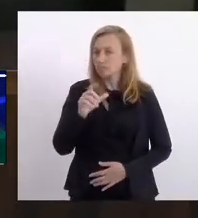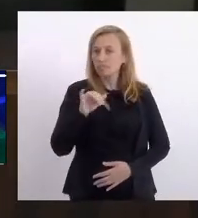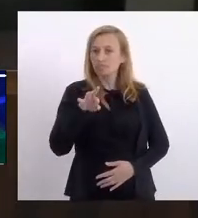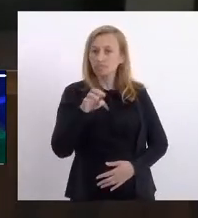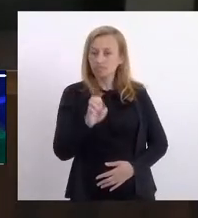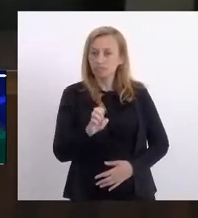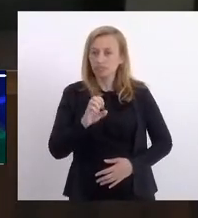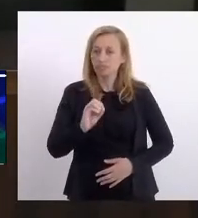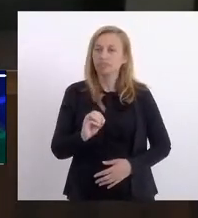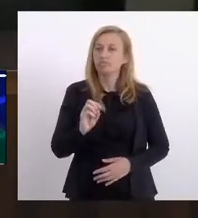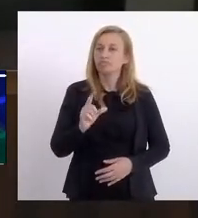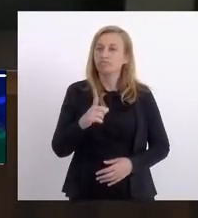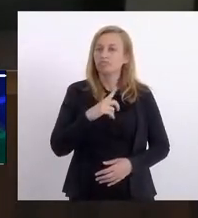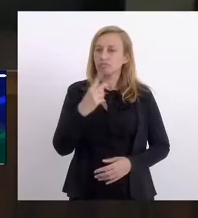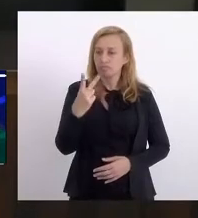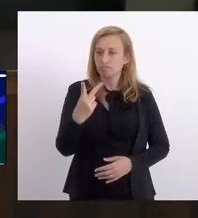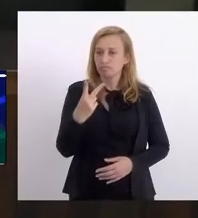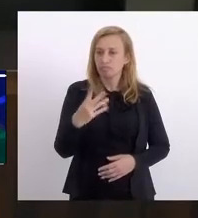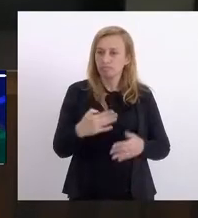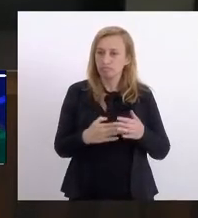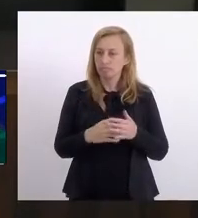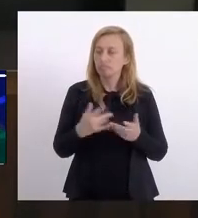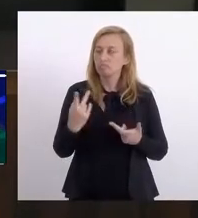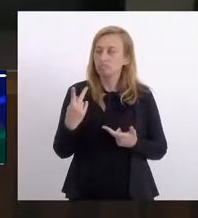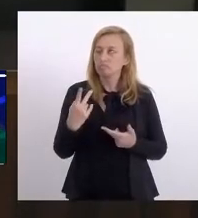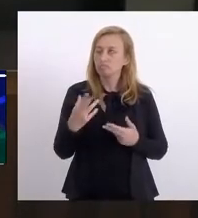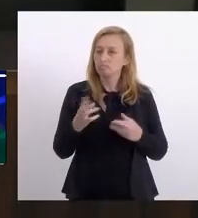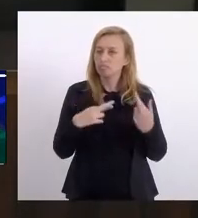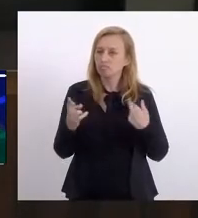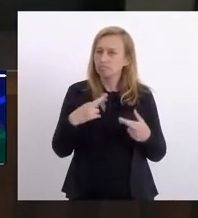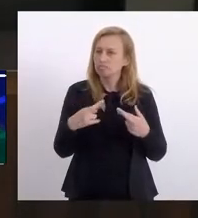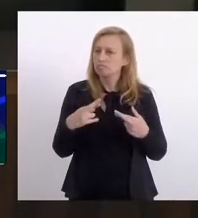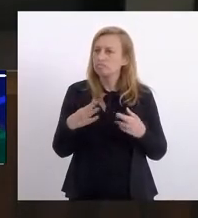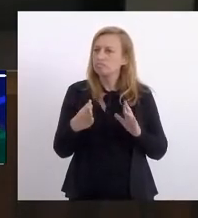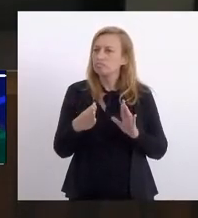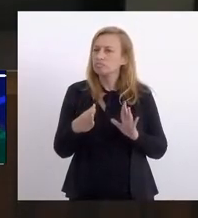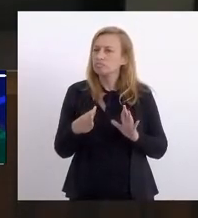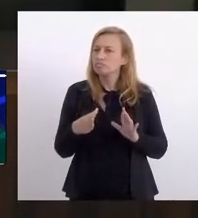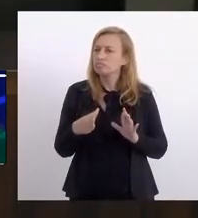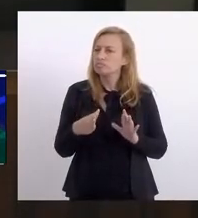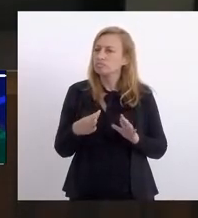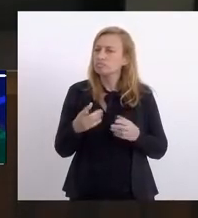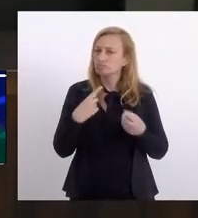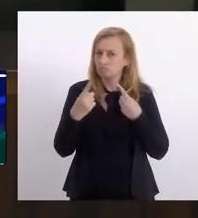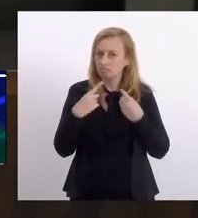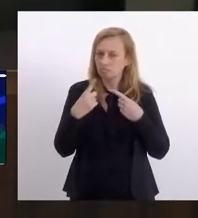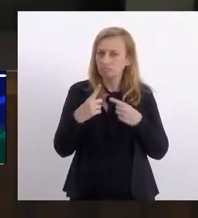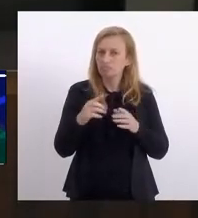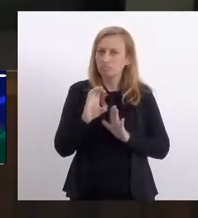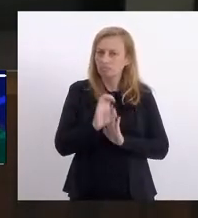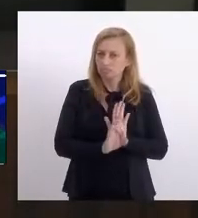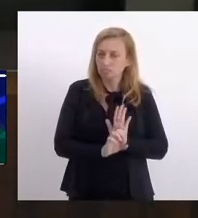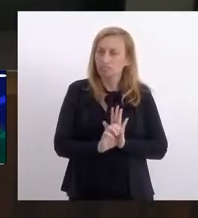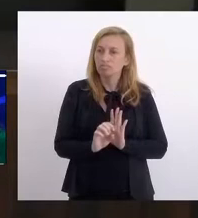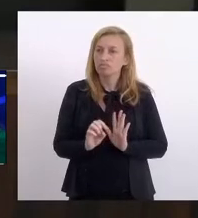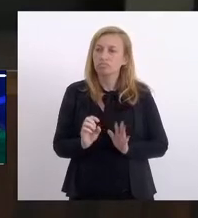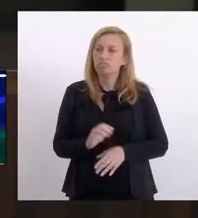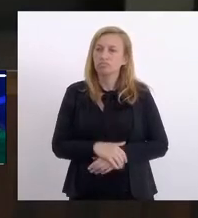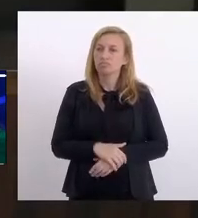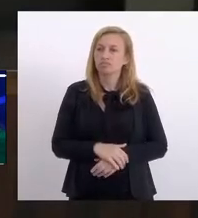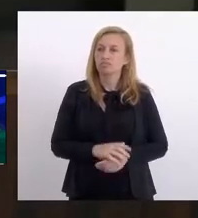tem algumas limitações em relação à proposição que estávamos discutindo das emendas.